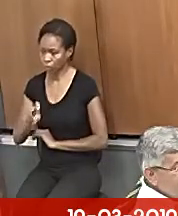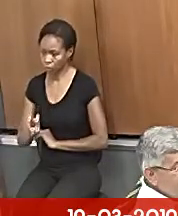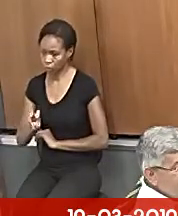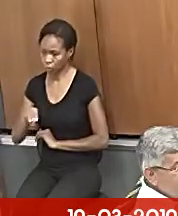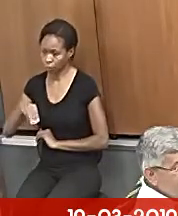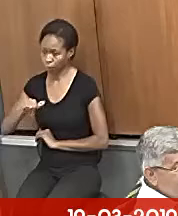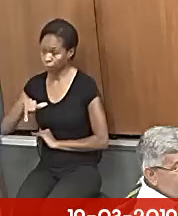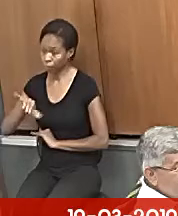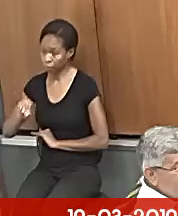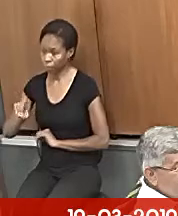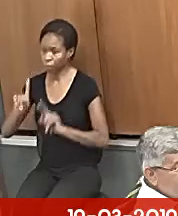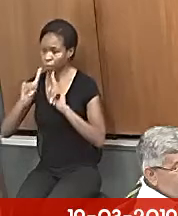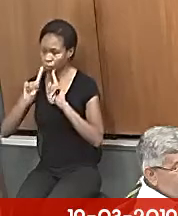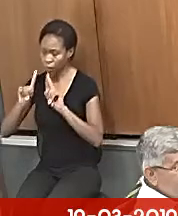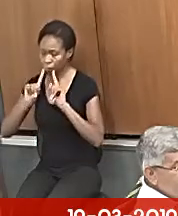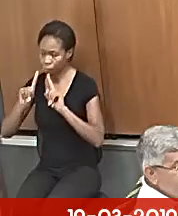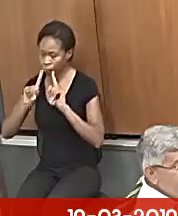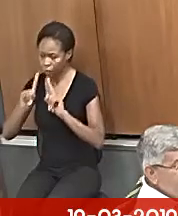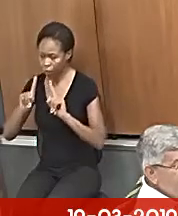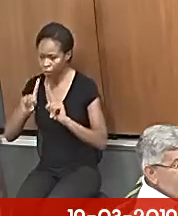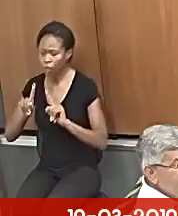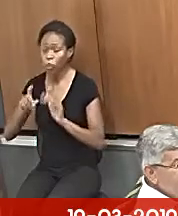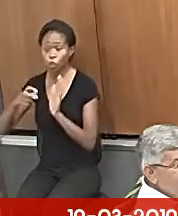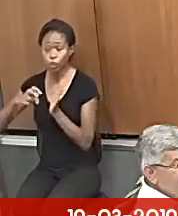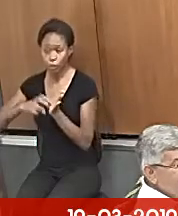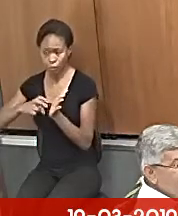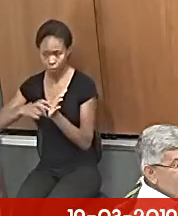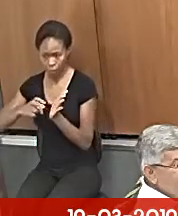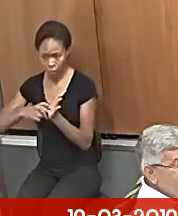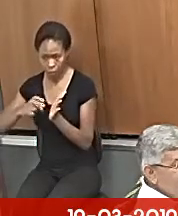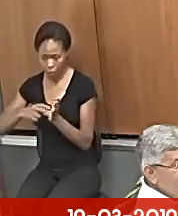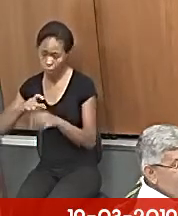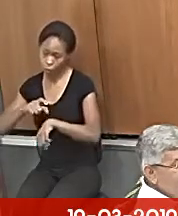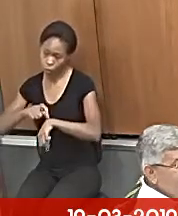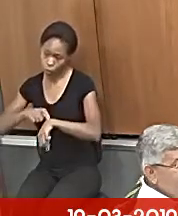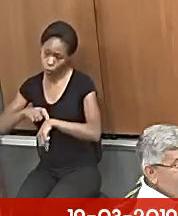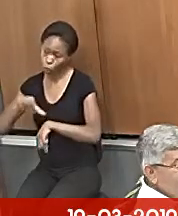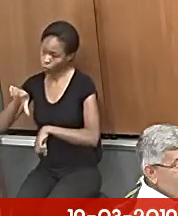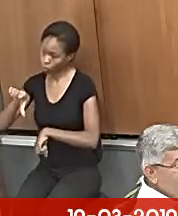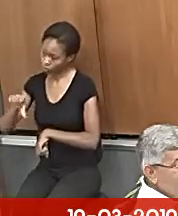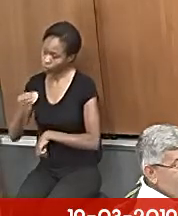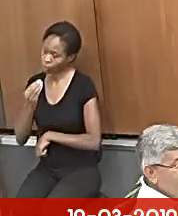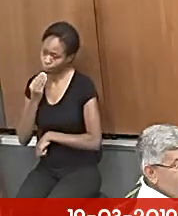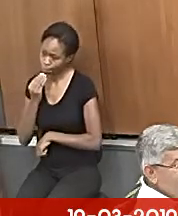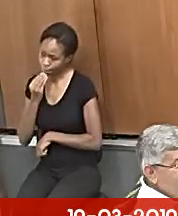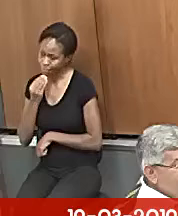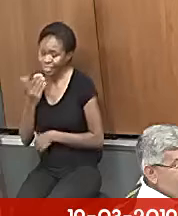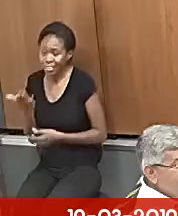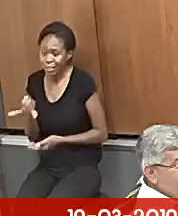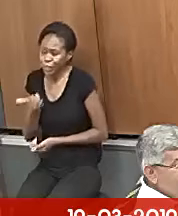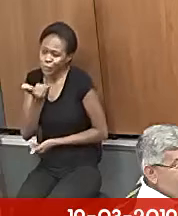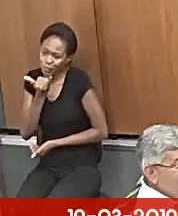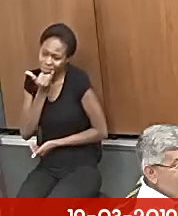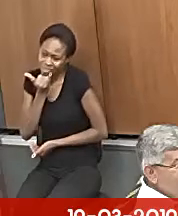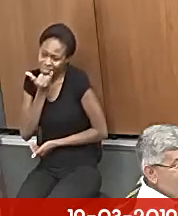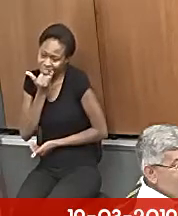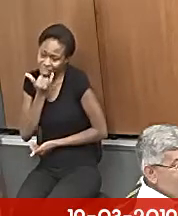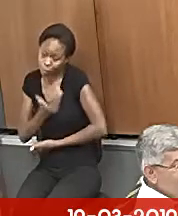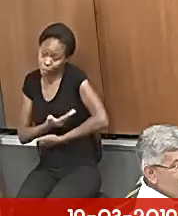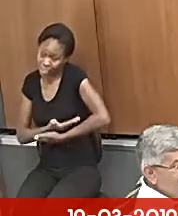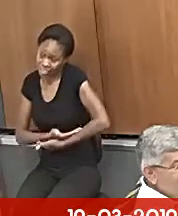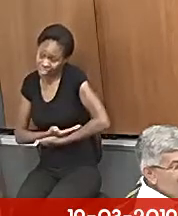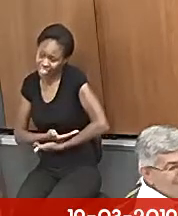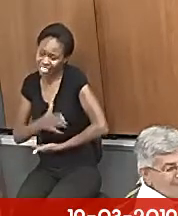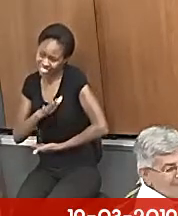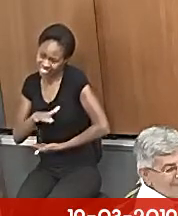manifestação provavelmente na parte da manhã a mesma área foi a última 9 horas da manhã eu peço desculpa por outra presença da moça